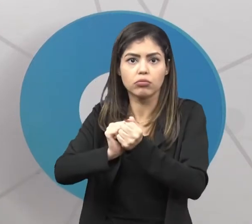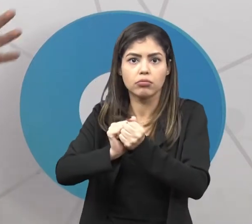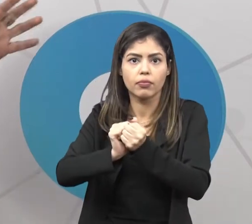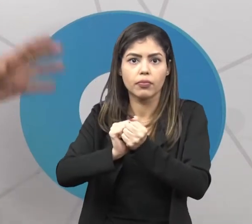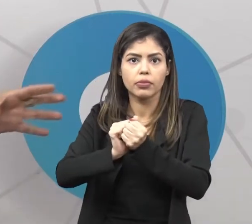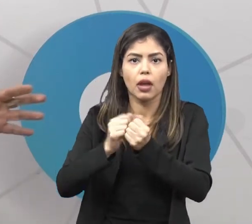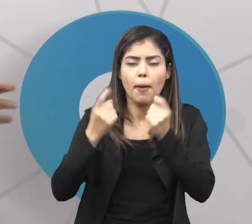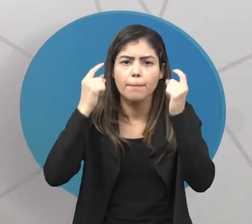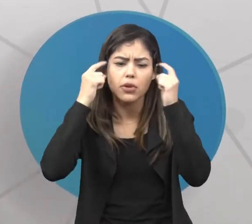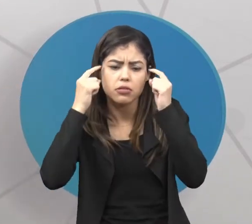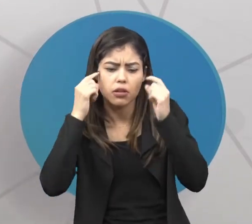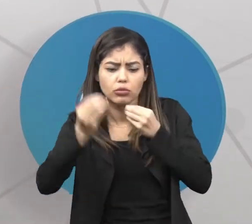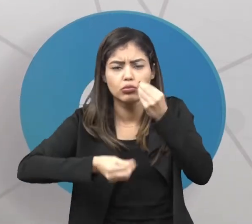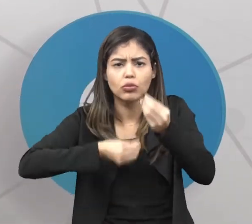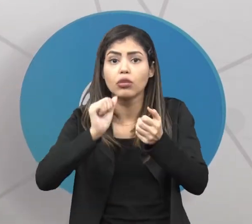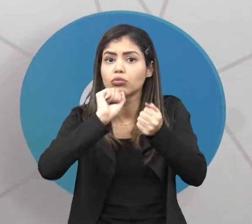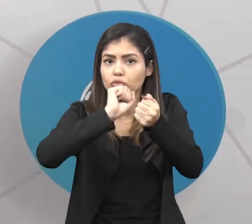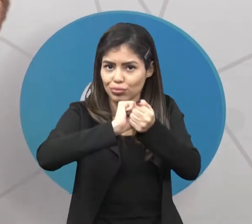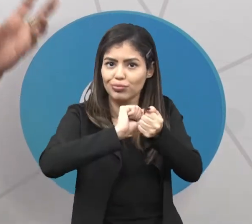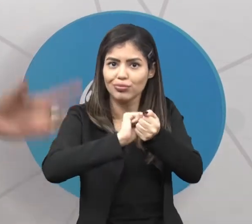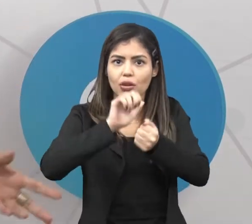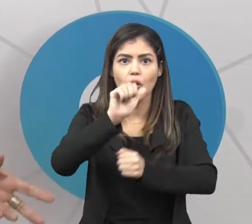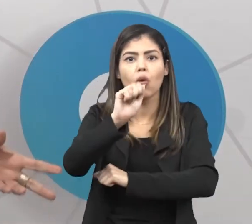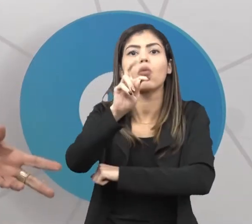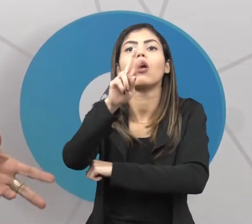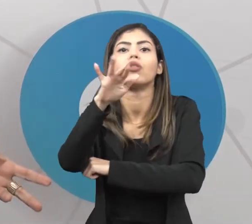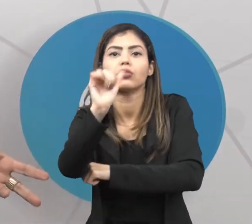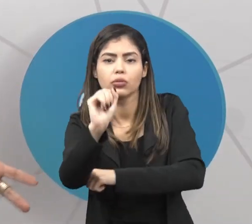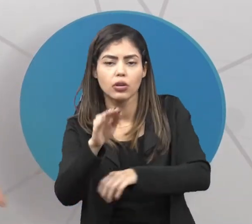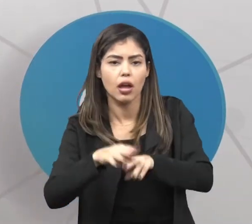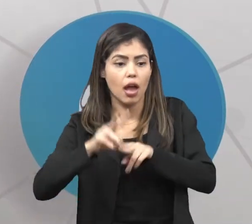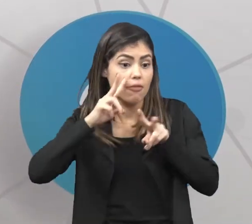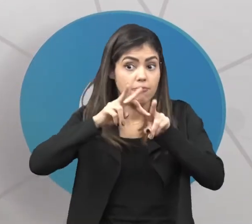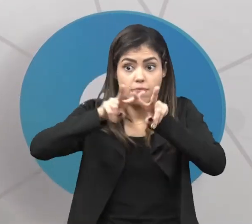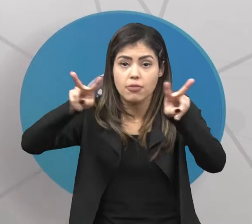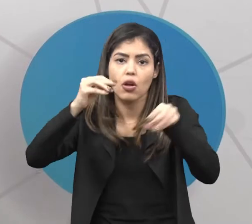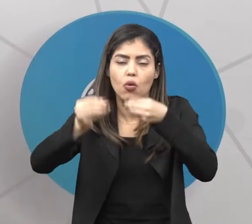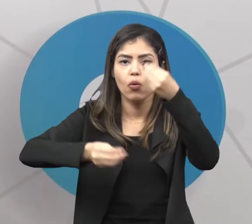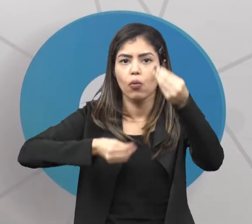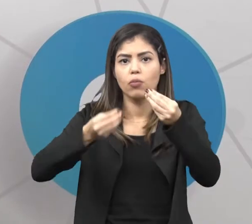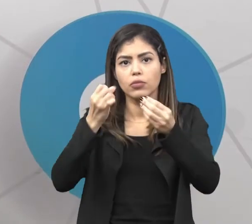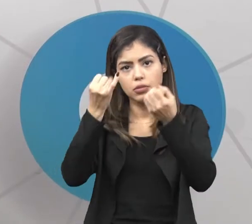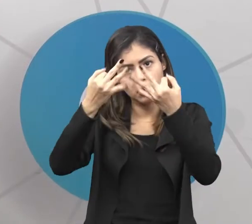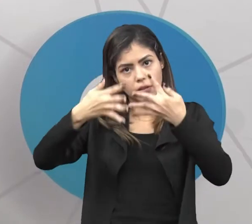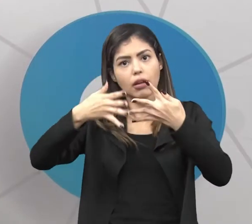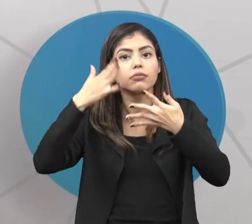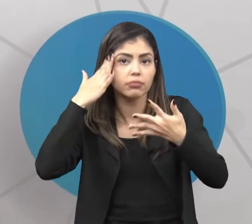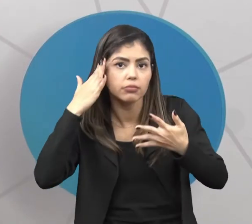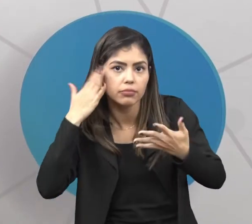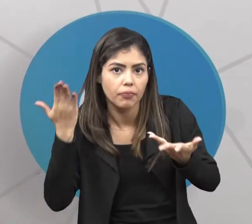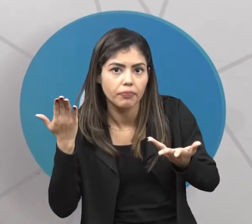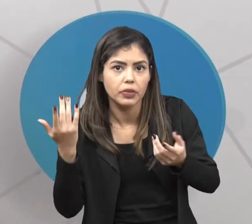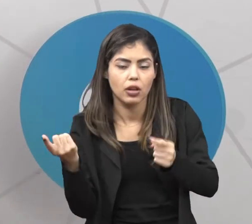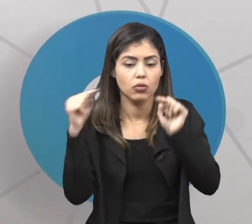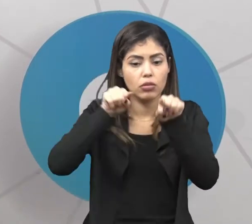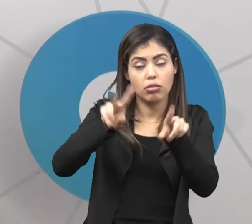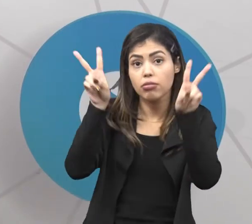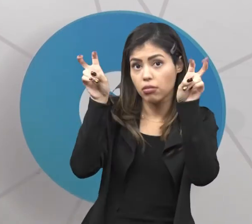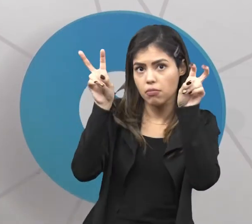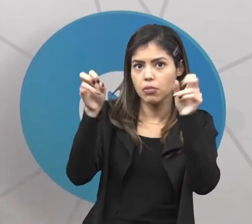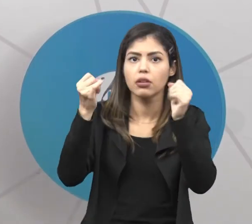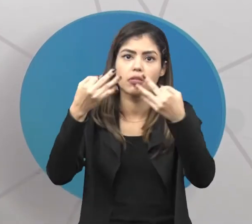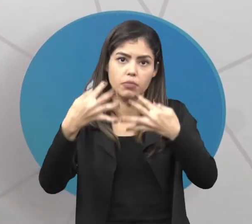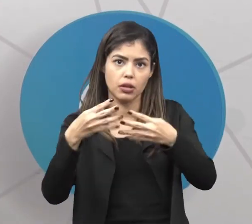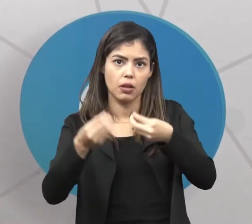sob a perspectiva dele, sob a visão dele de mundo e do assunto que ele trata. Mas ele não tem